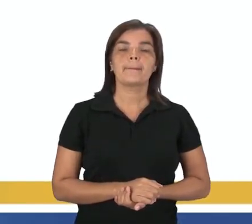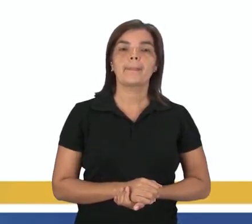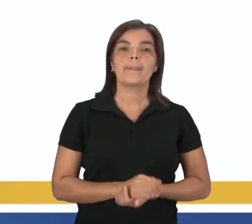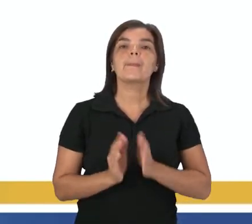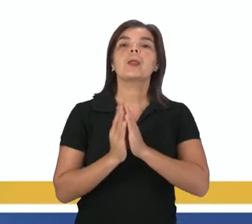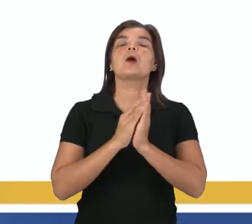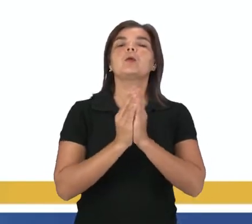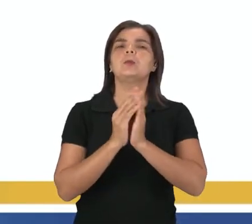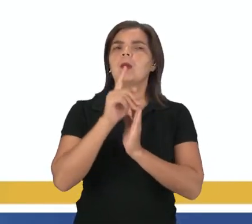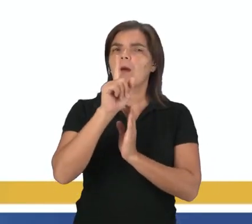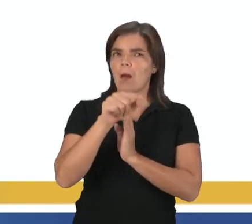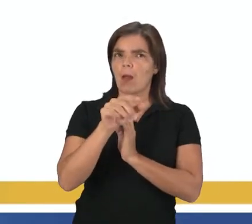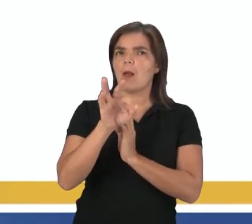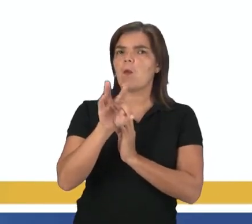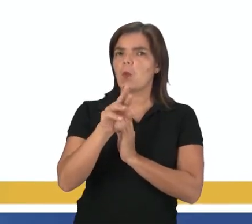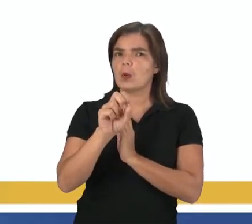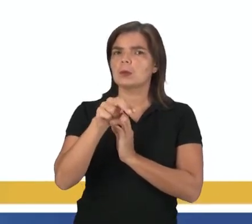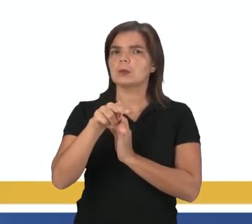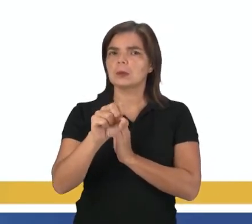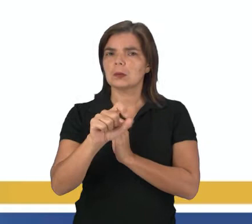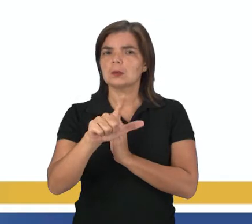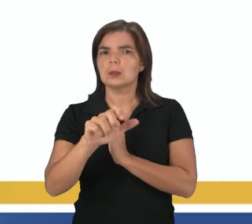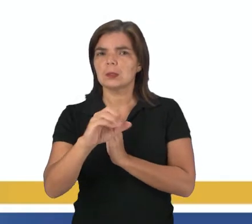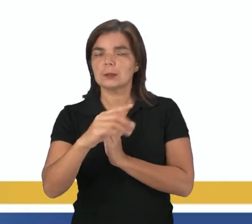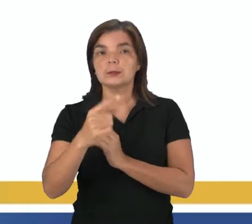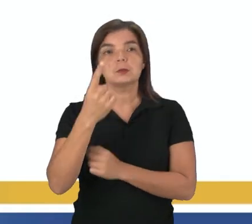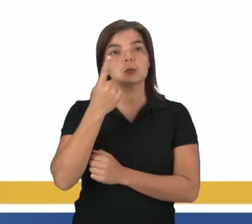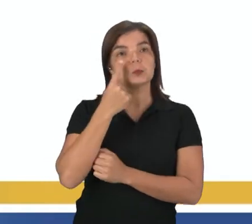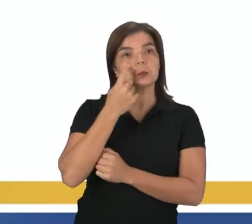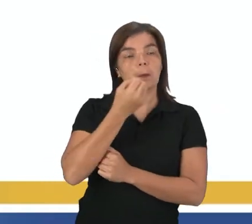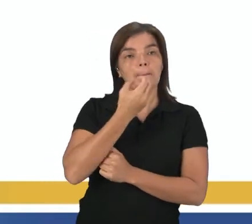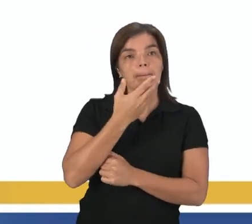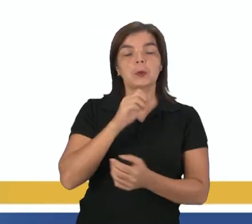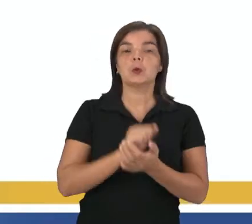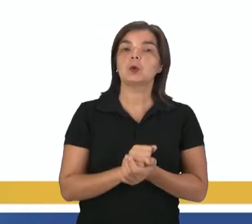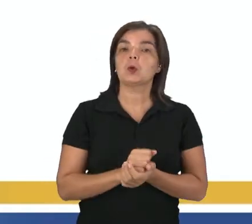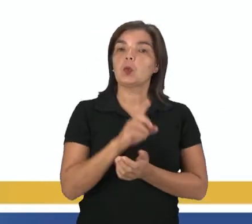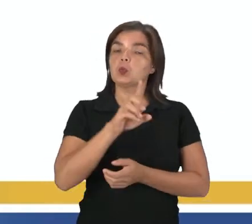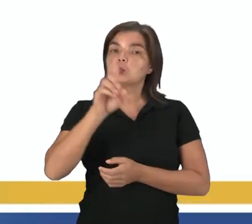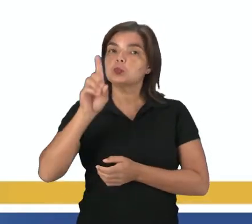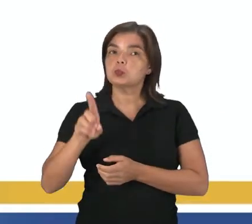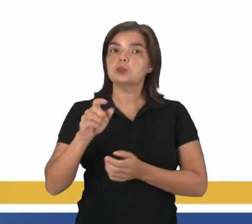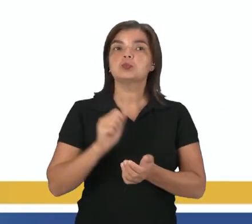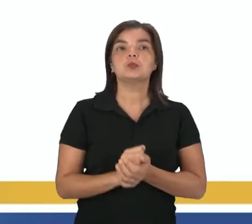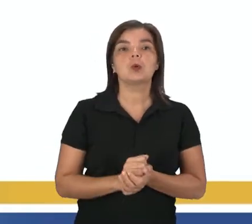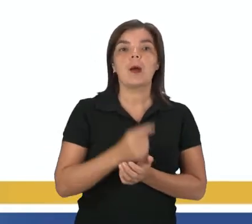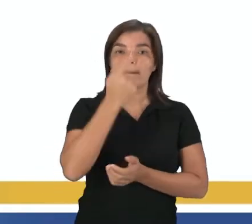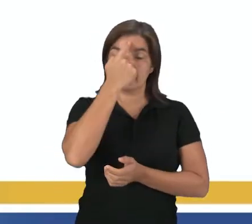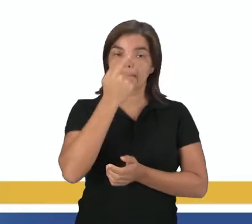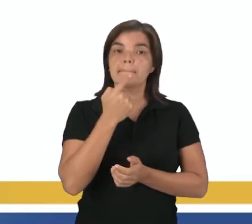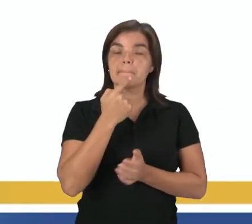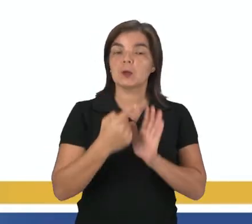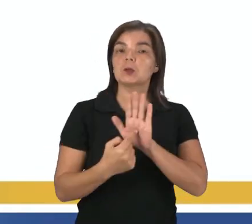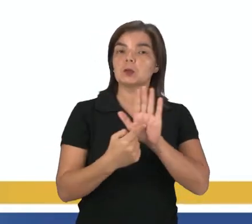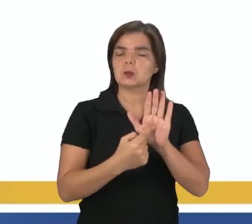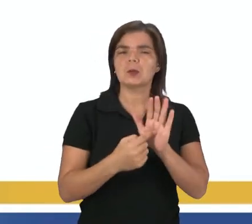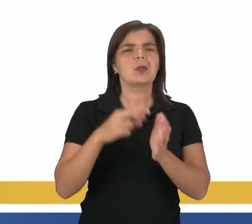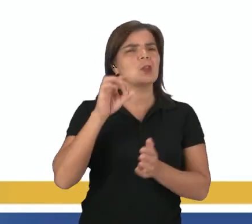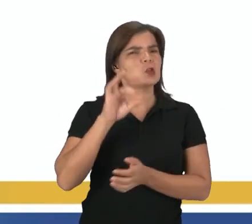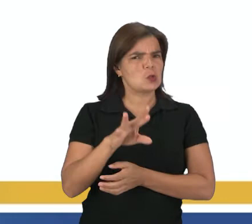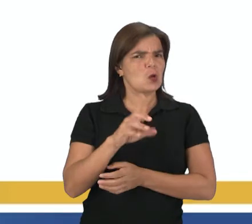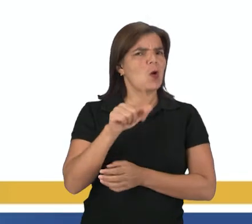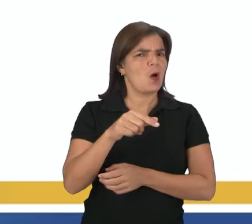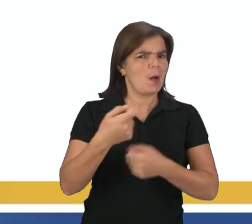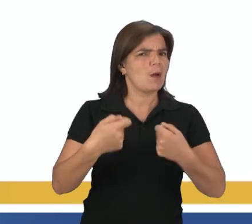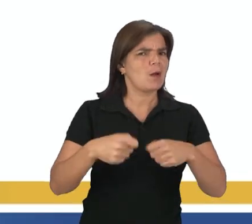E essa daqui, ela é uma translação? Bom, desloquei para a direita, a mesma figura está em pé. Será que só